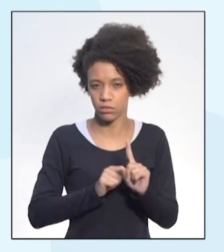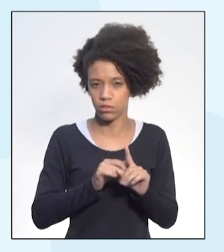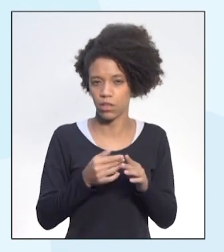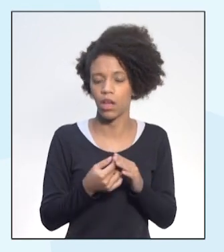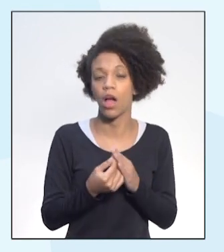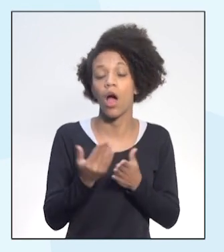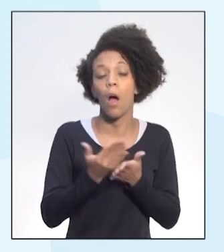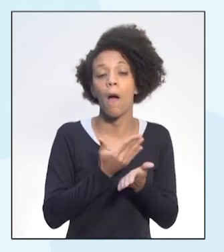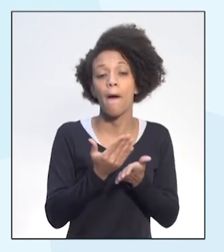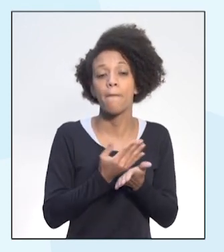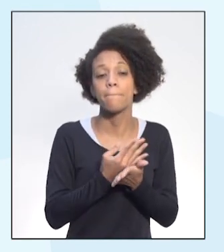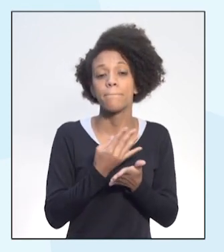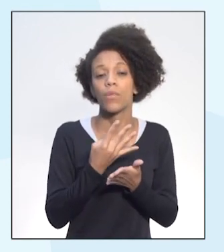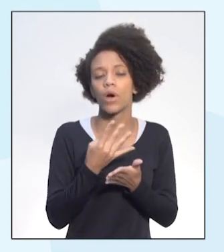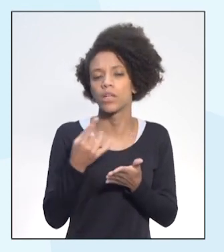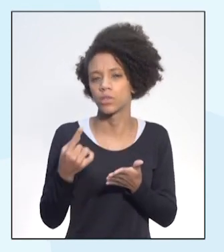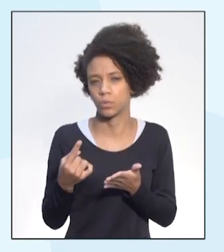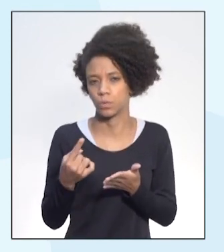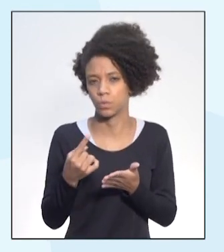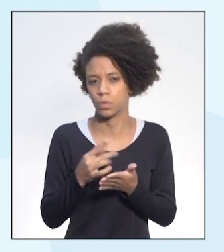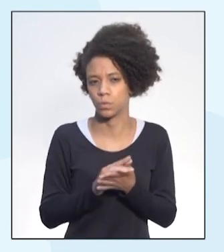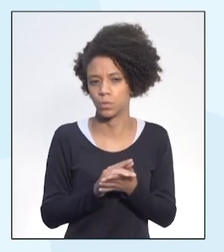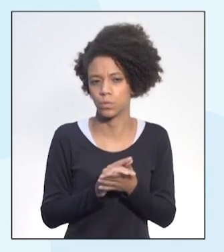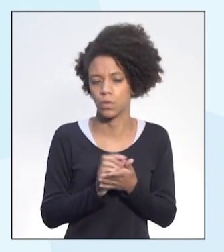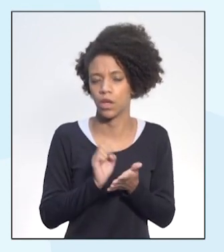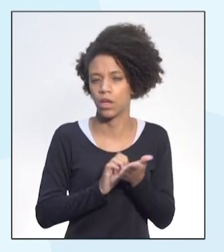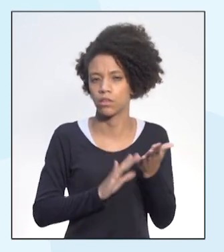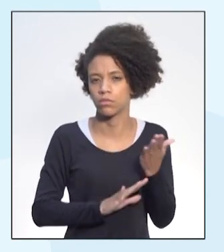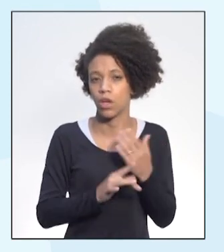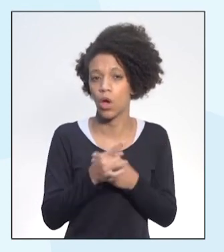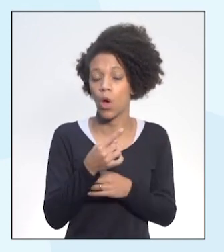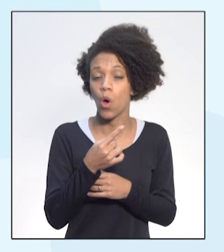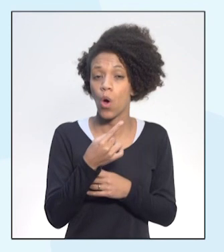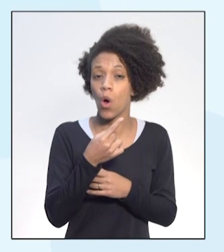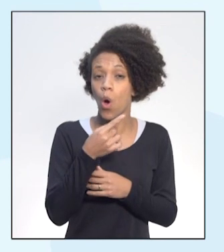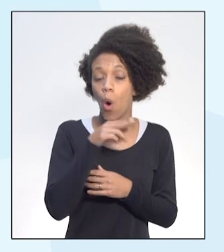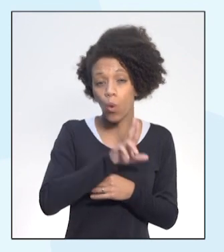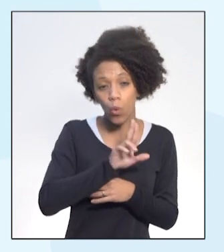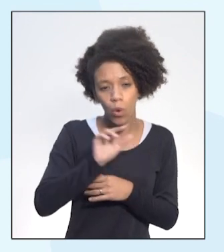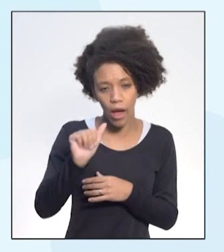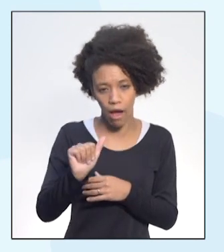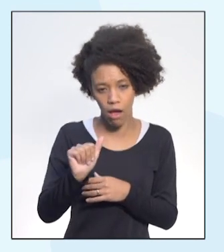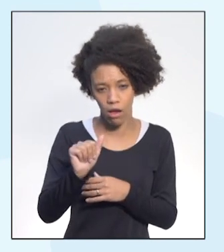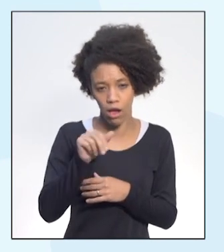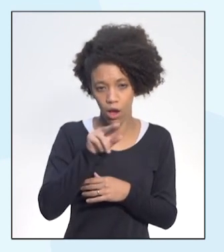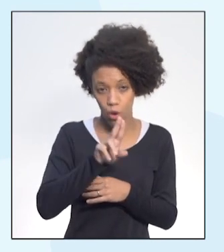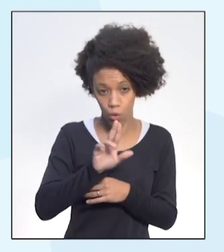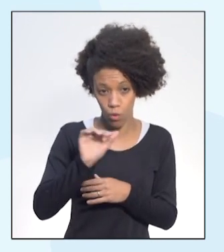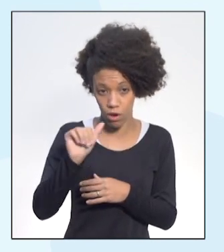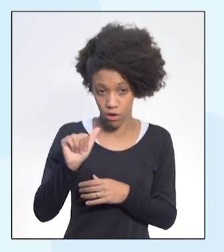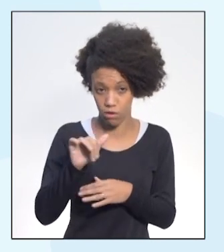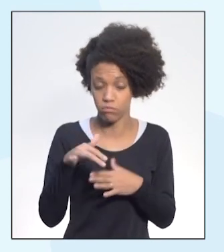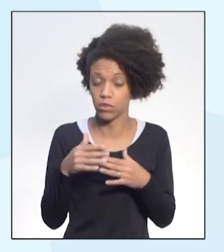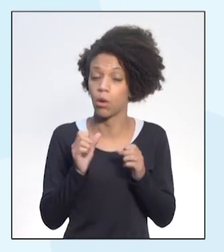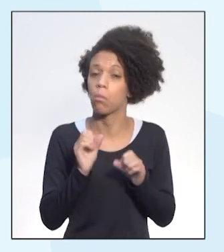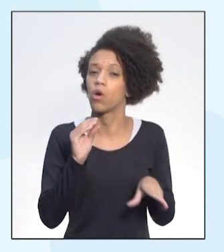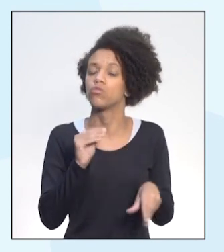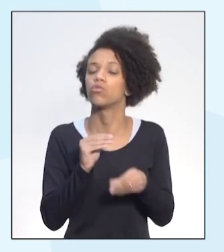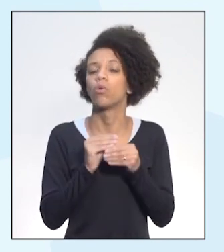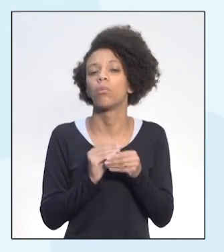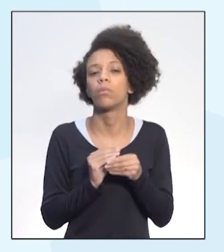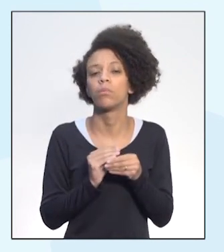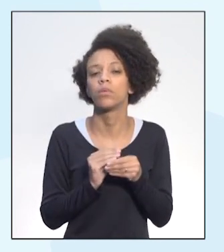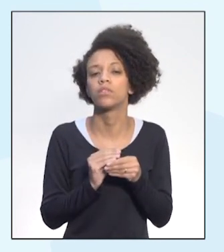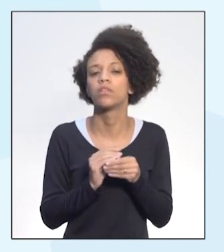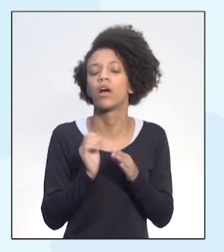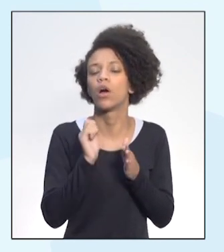página 41, exercício é 1A, tá ok? Então, vocês podem também completar